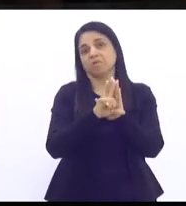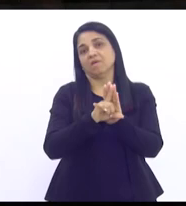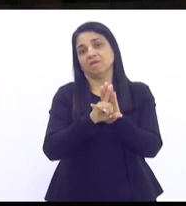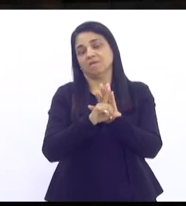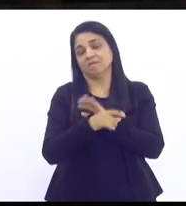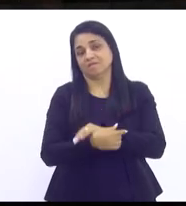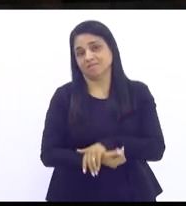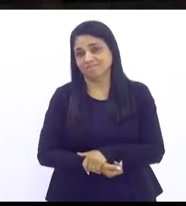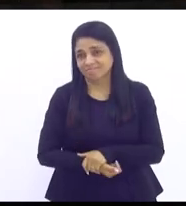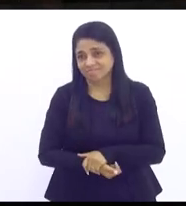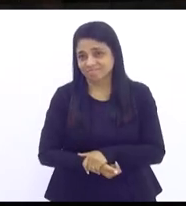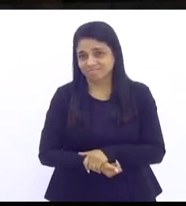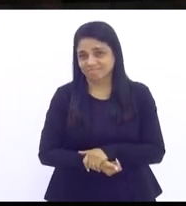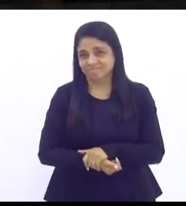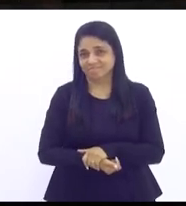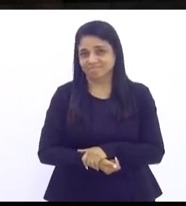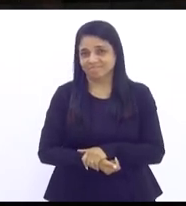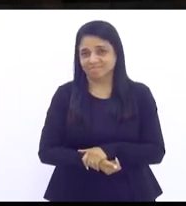E agora,